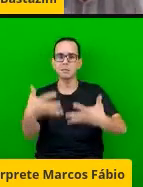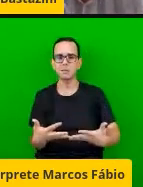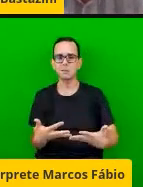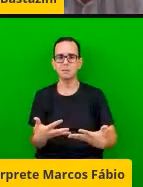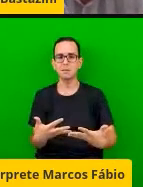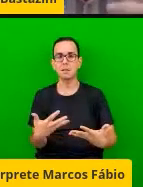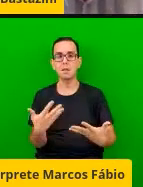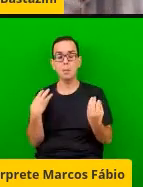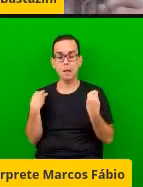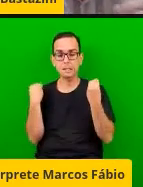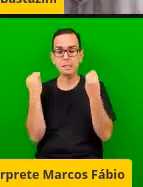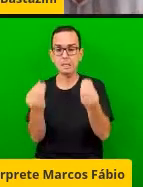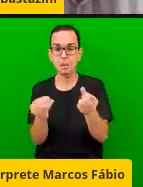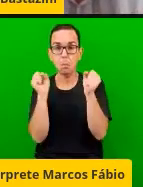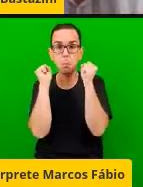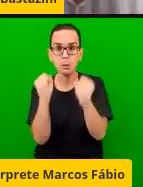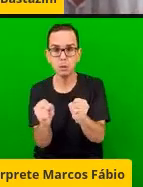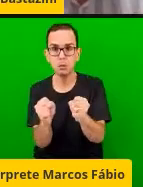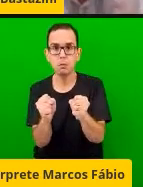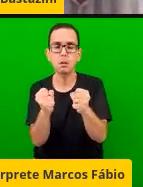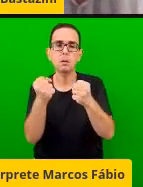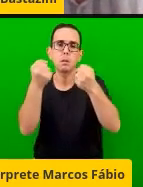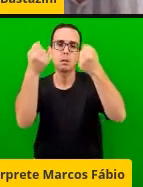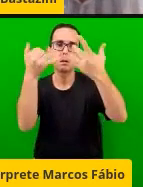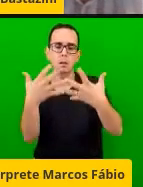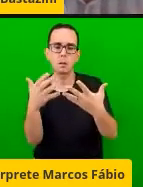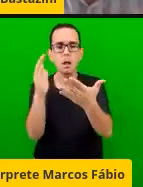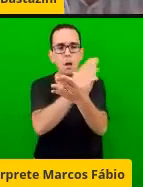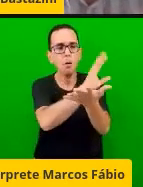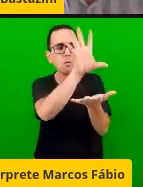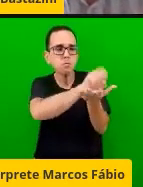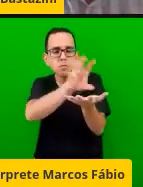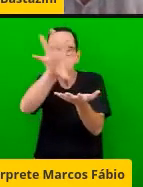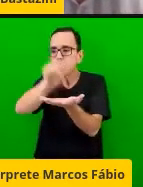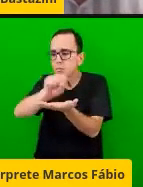definição possível, a gente pega alguns elementos que estão presentes